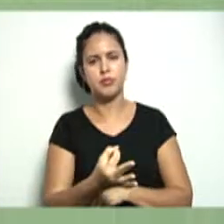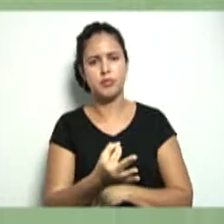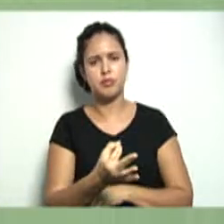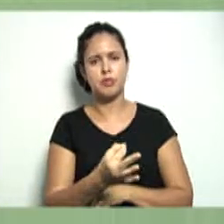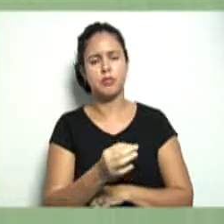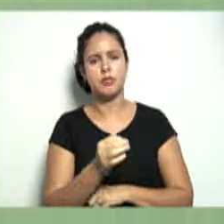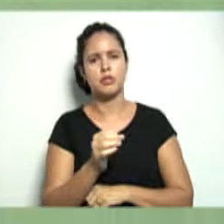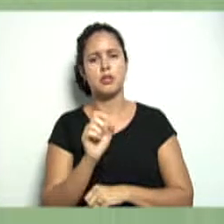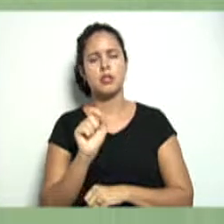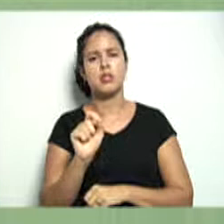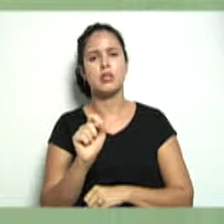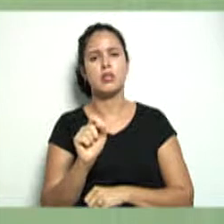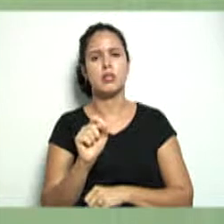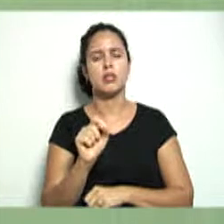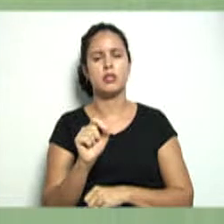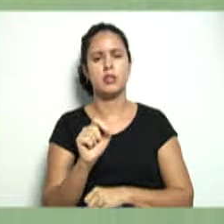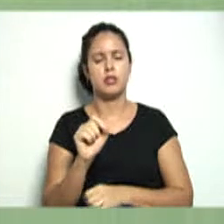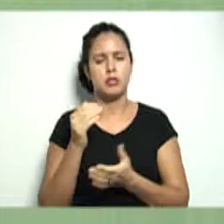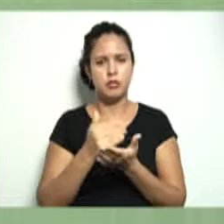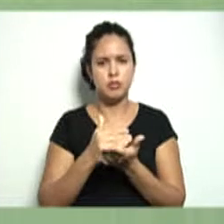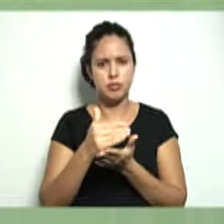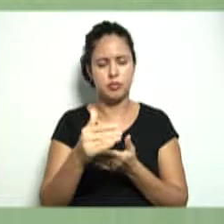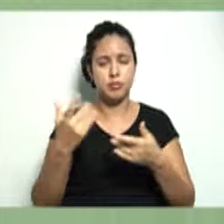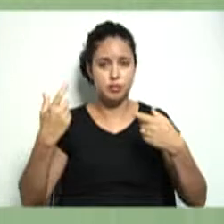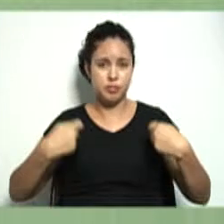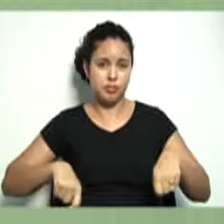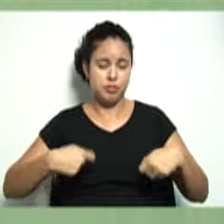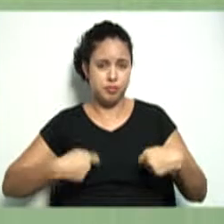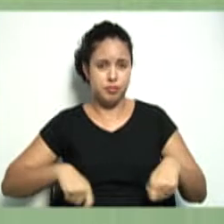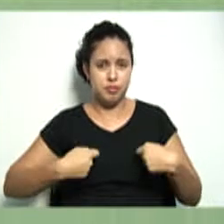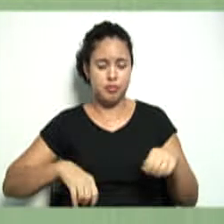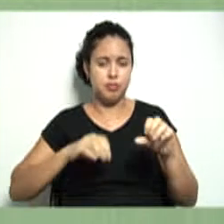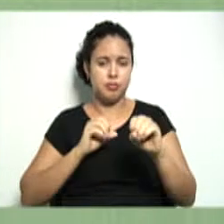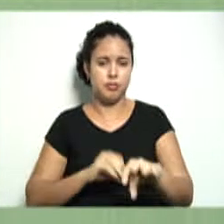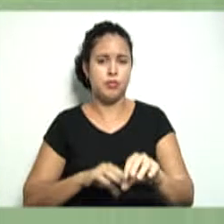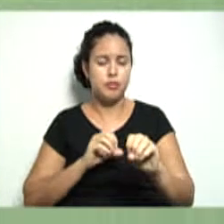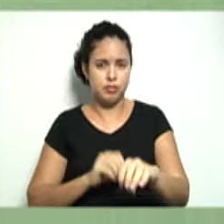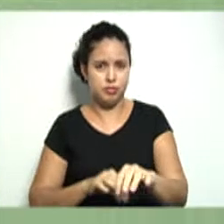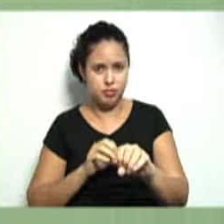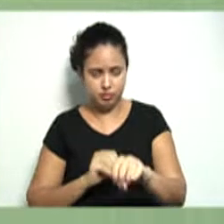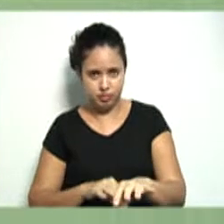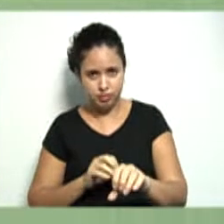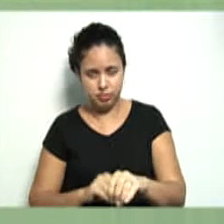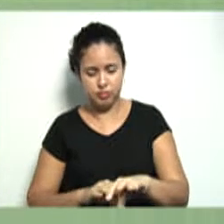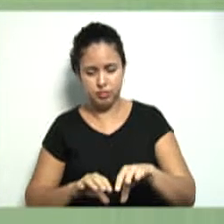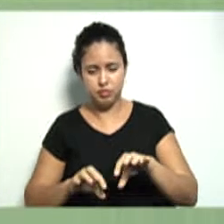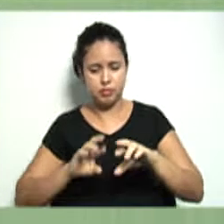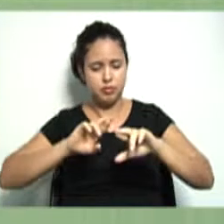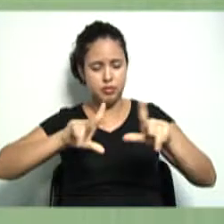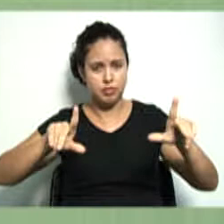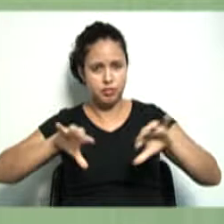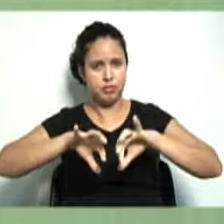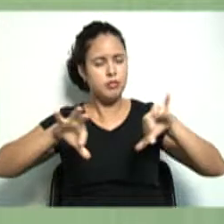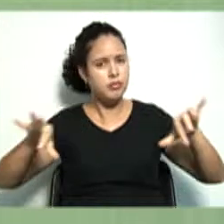que surgiu a partir da necessidade de ensinar diferentemente aqueles que realizavam trabalhos diferentes?